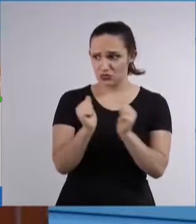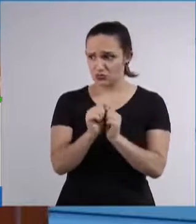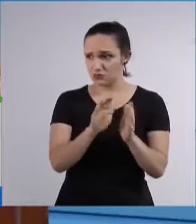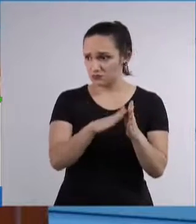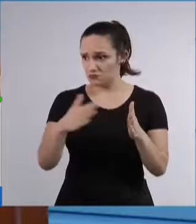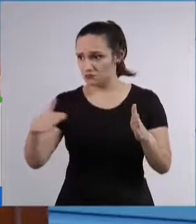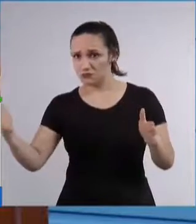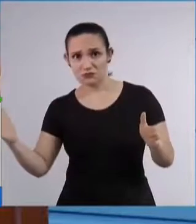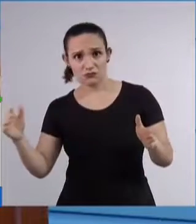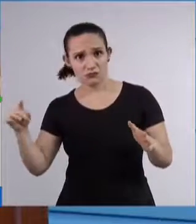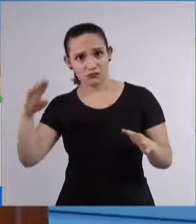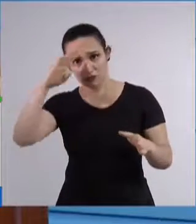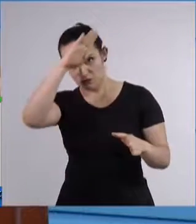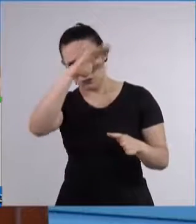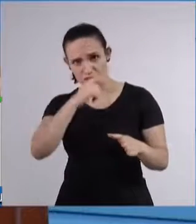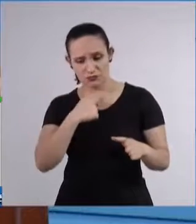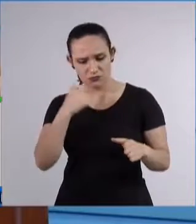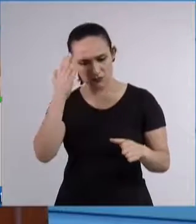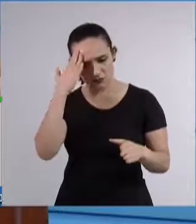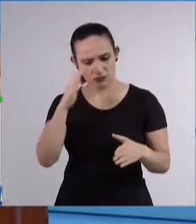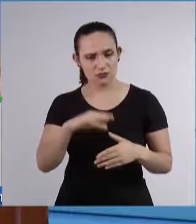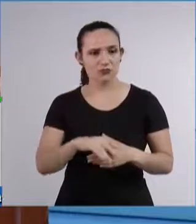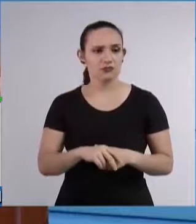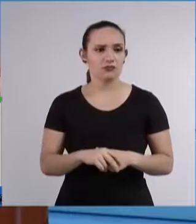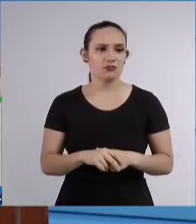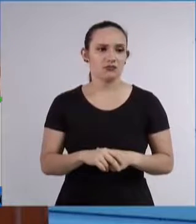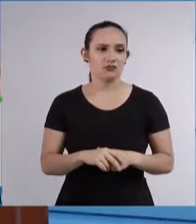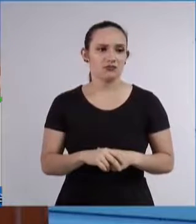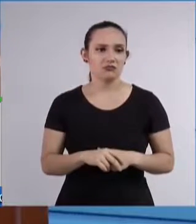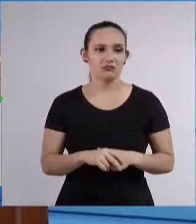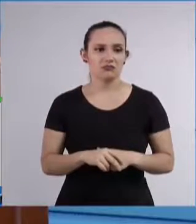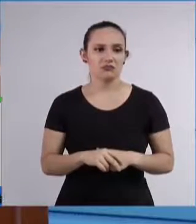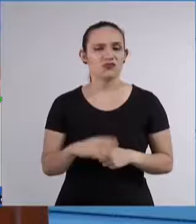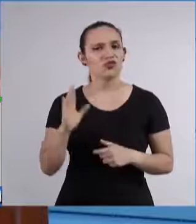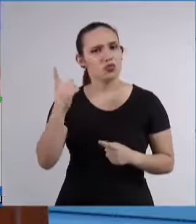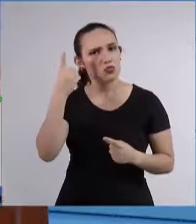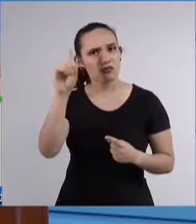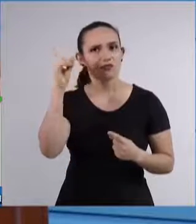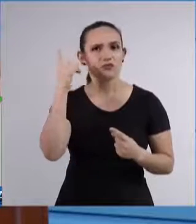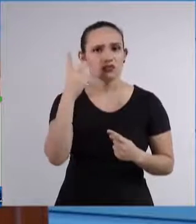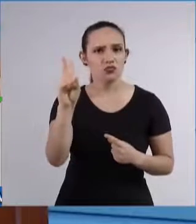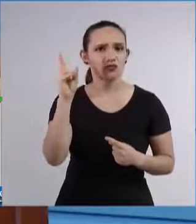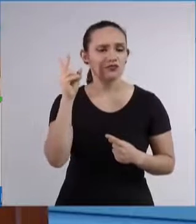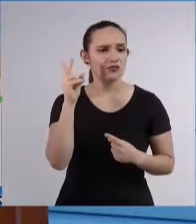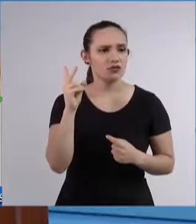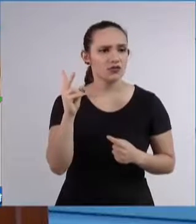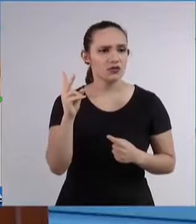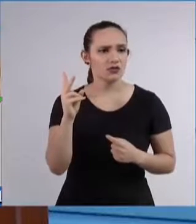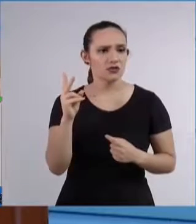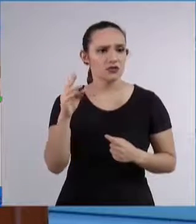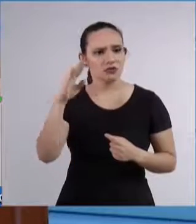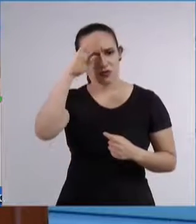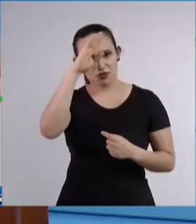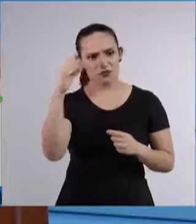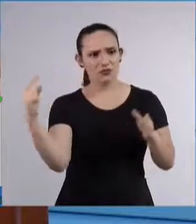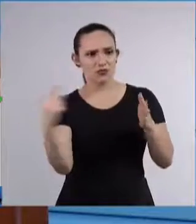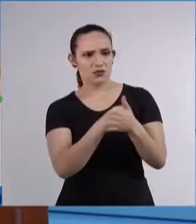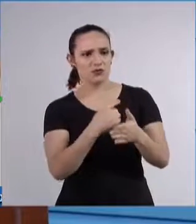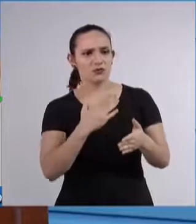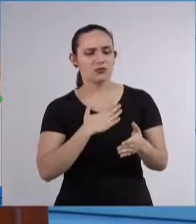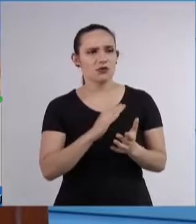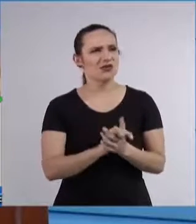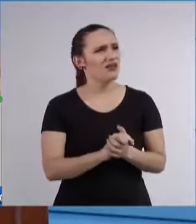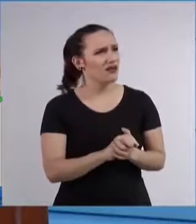com o Haddad. E sei das manifestações dele, não foi nem uma vez nem duas que ele chegava para mim e perguntava se ia ter votação